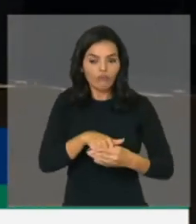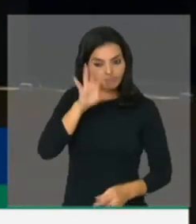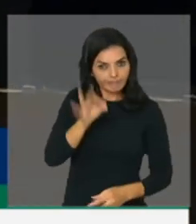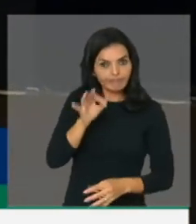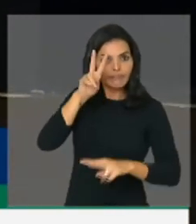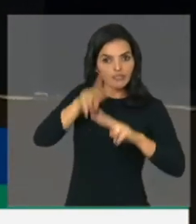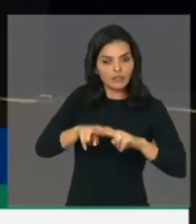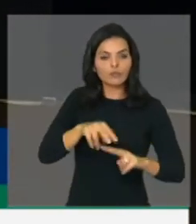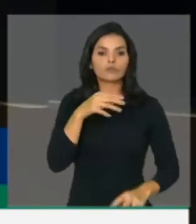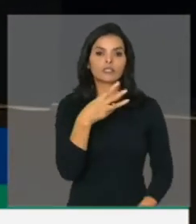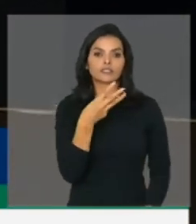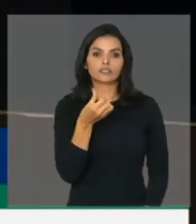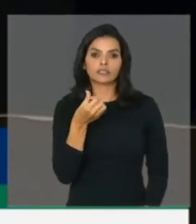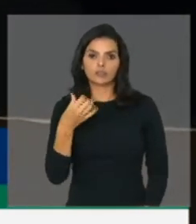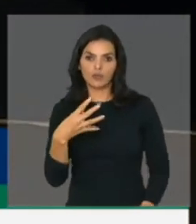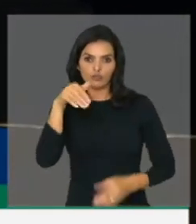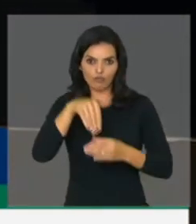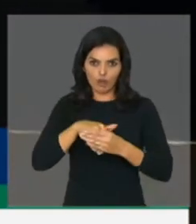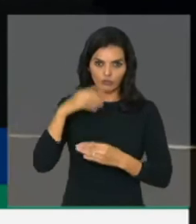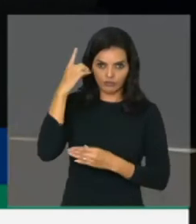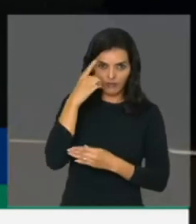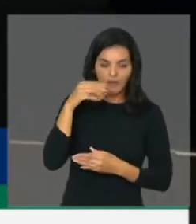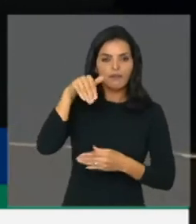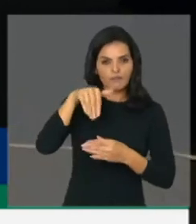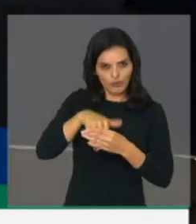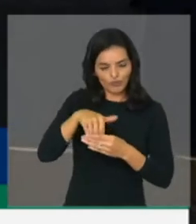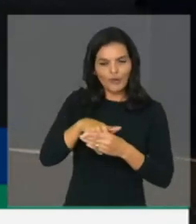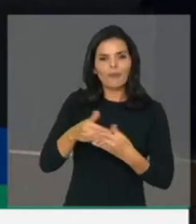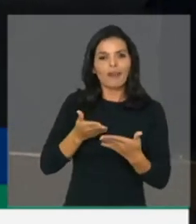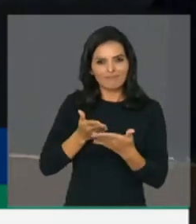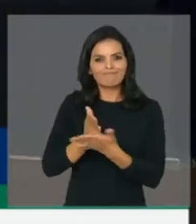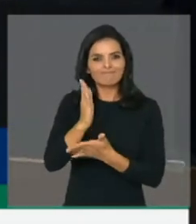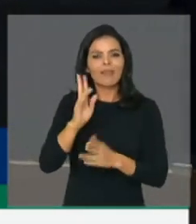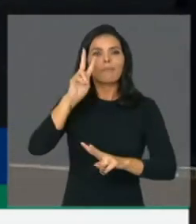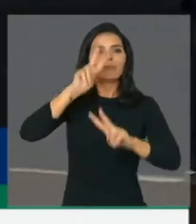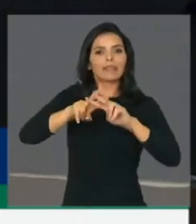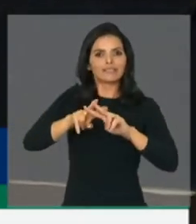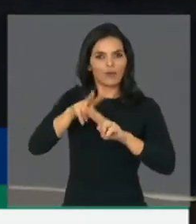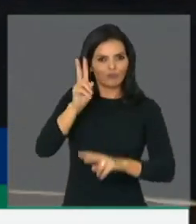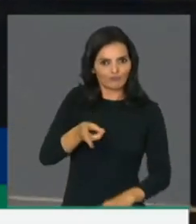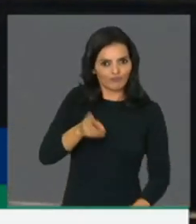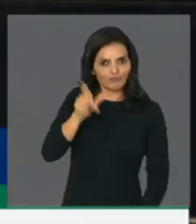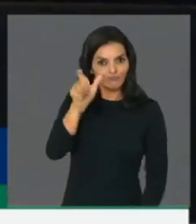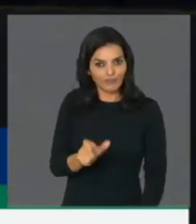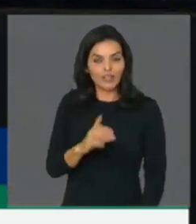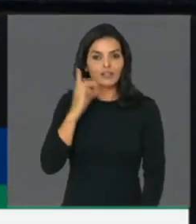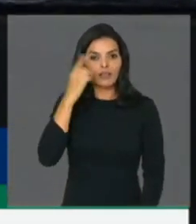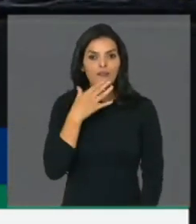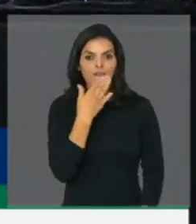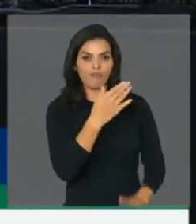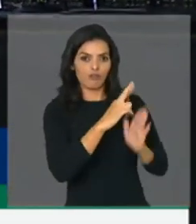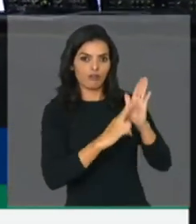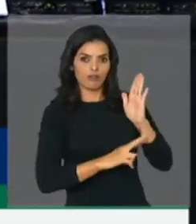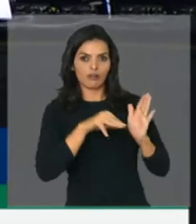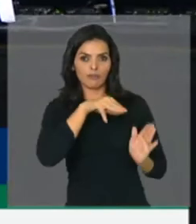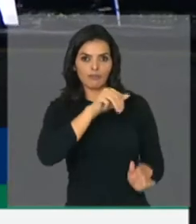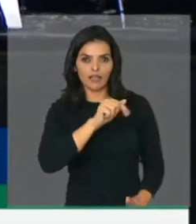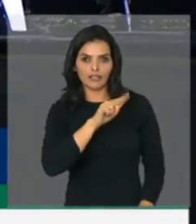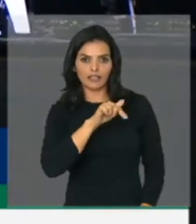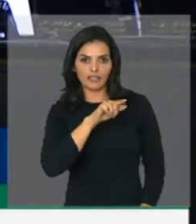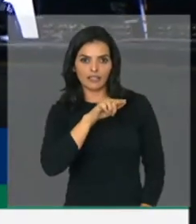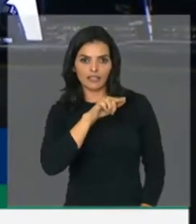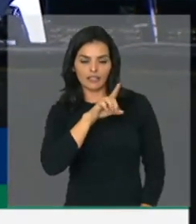foram 364 votos favoráveis à manutenção da prisão. Isso, os votos favoráveis ao relatório da deputada Magna